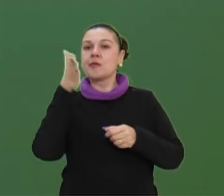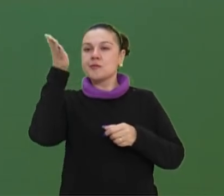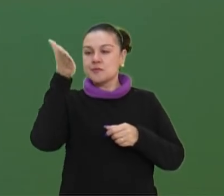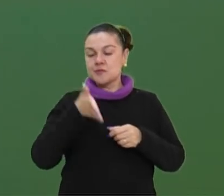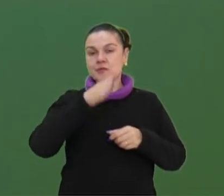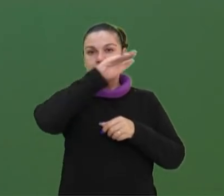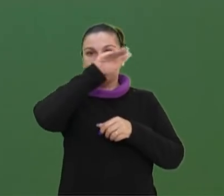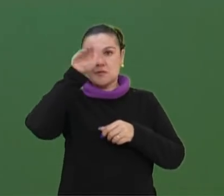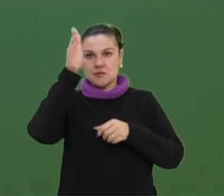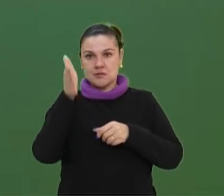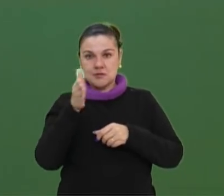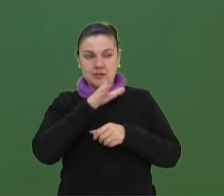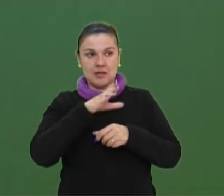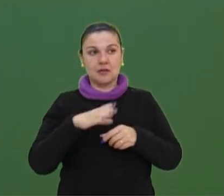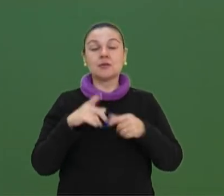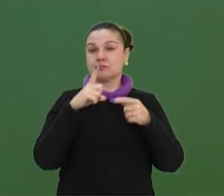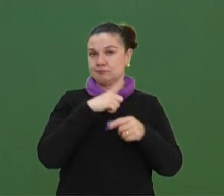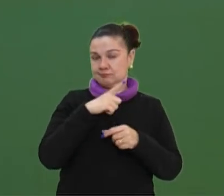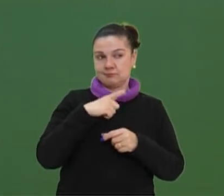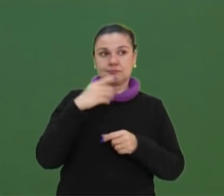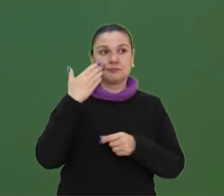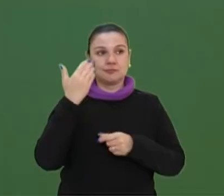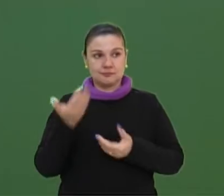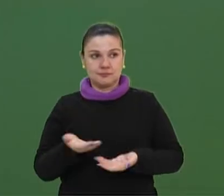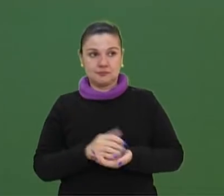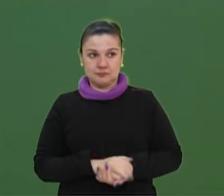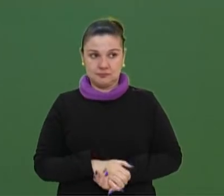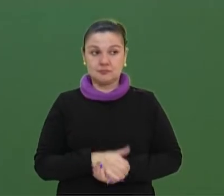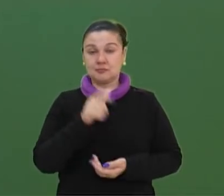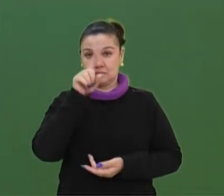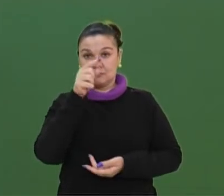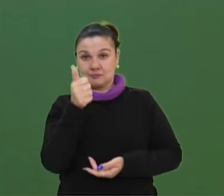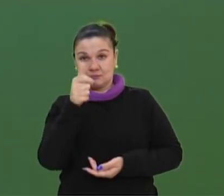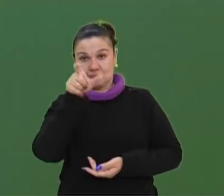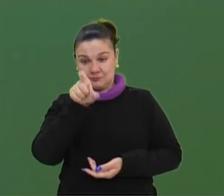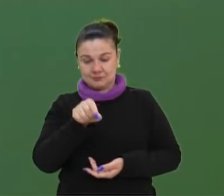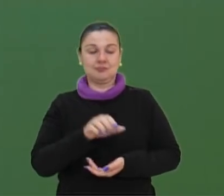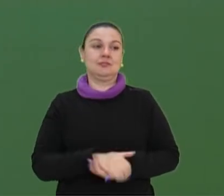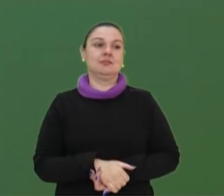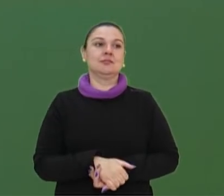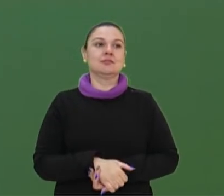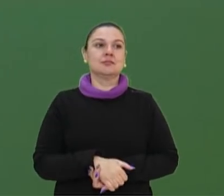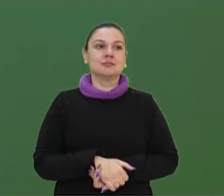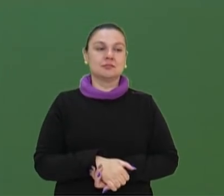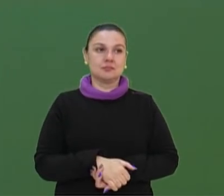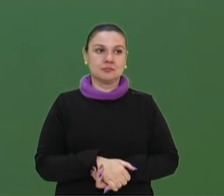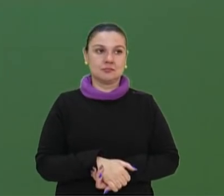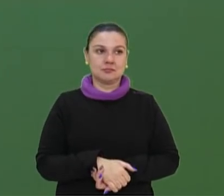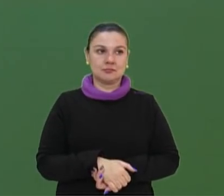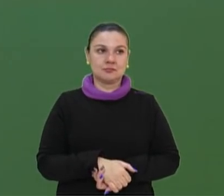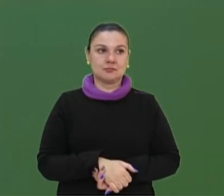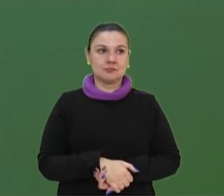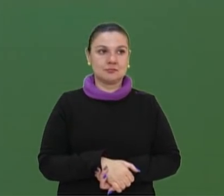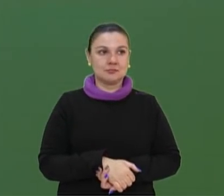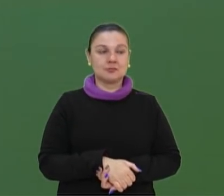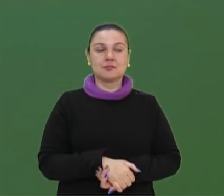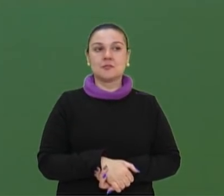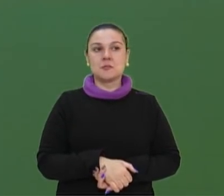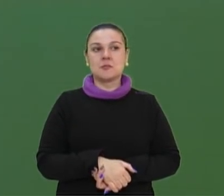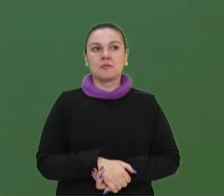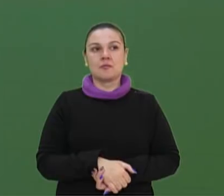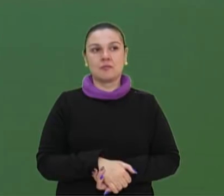quantidade de lados do decágono, que é 10, né? Então, substituindo aqui, ó,